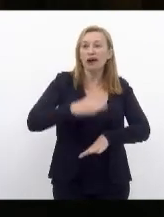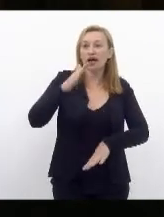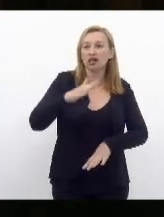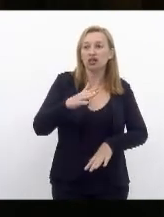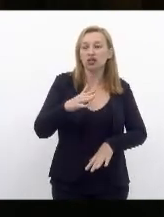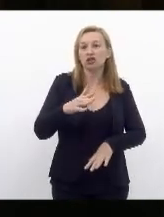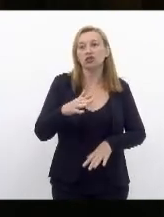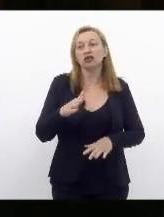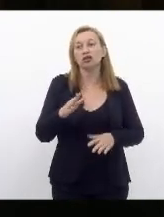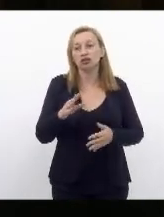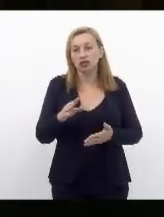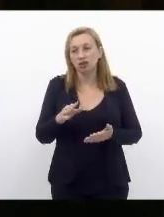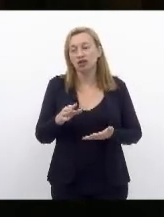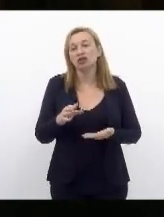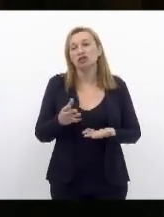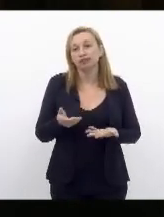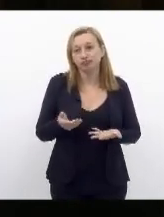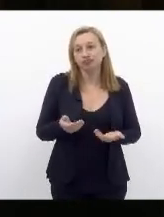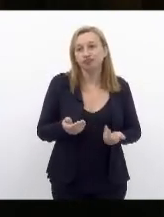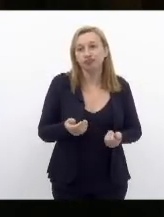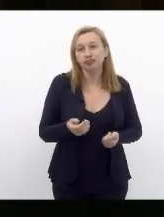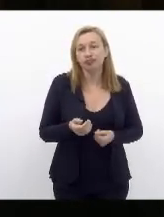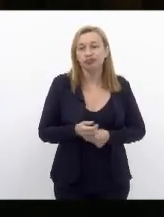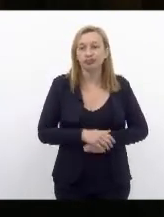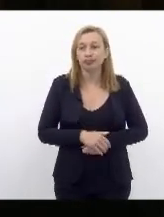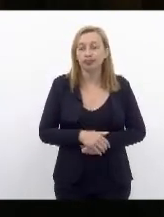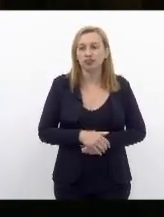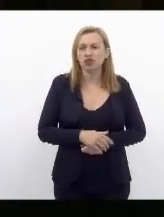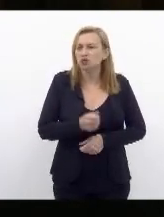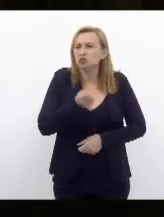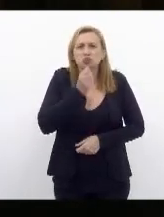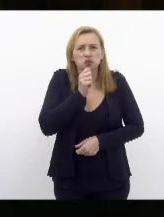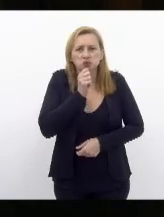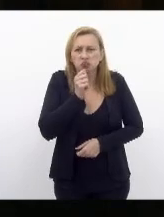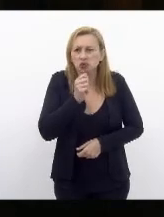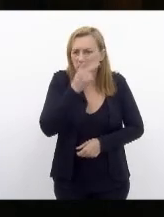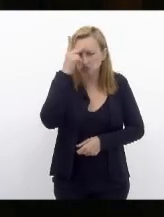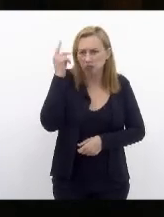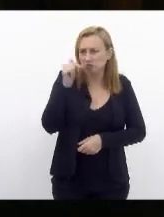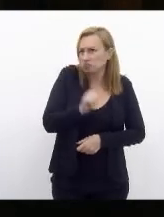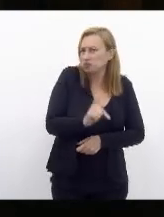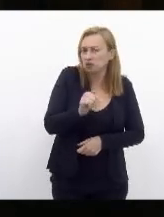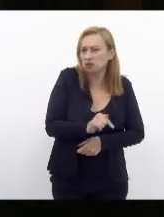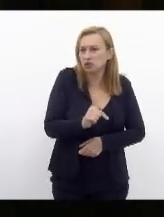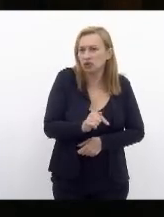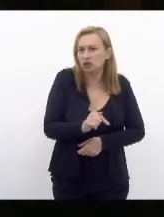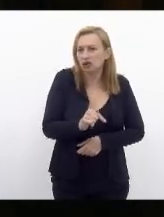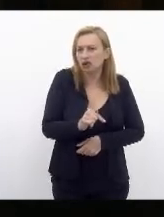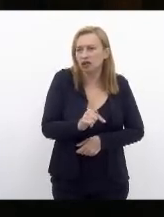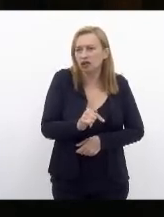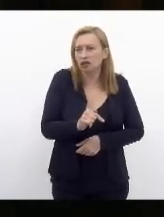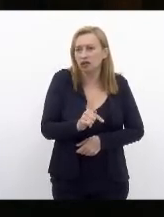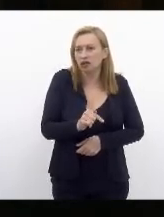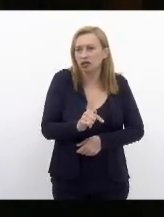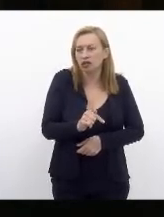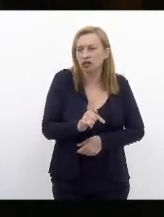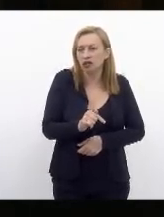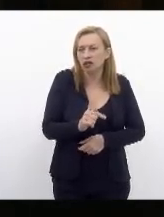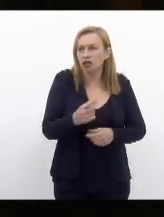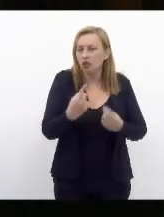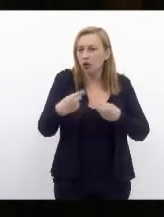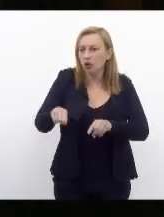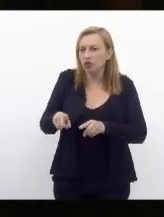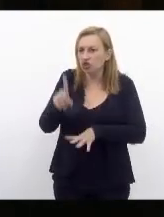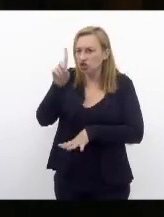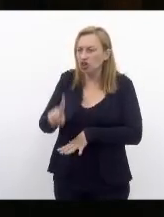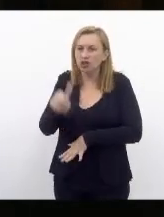e desnecessária, como está acontecendo. Ninguém aqui é antagônico a qualquer direito das mulheres,